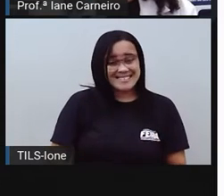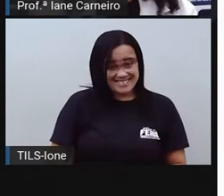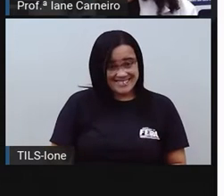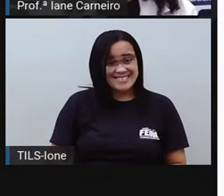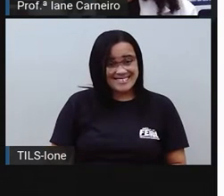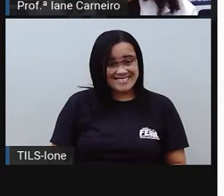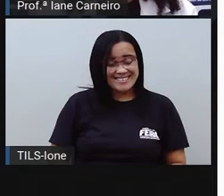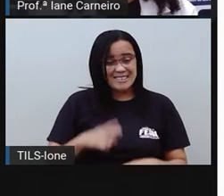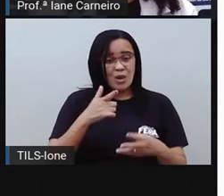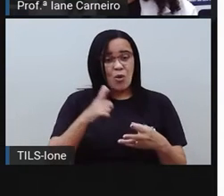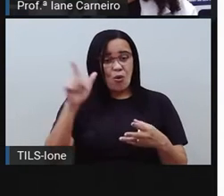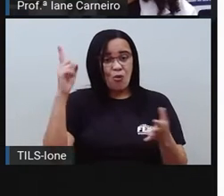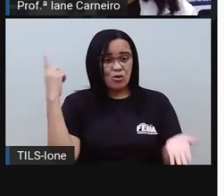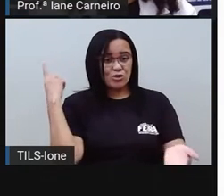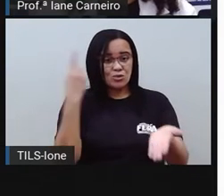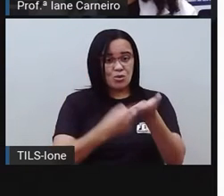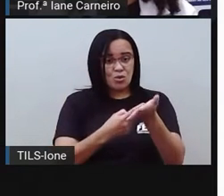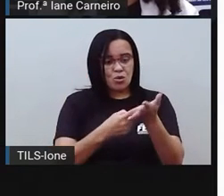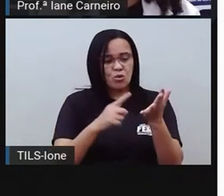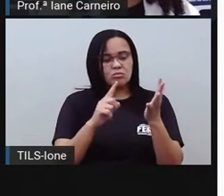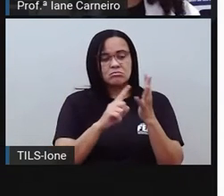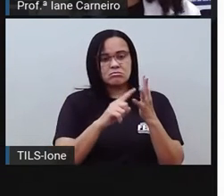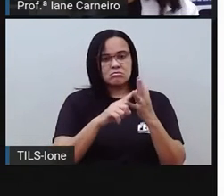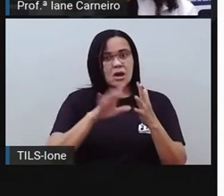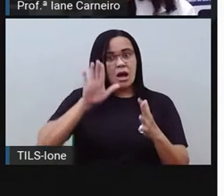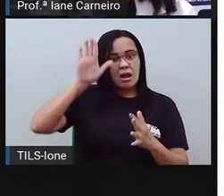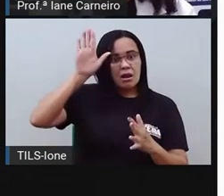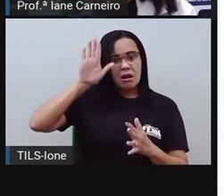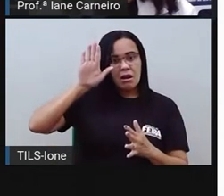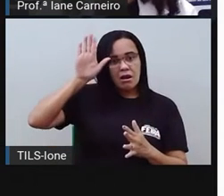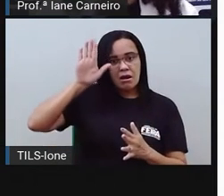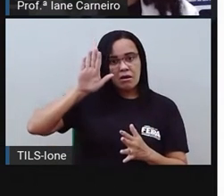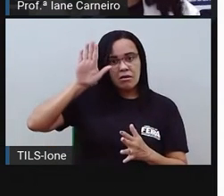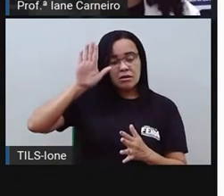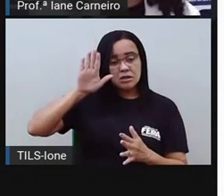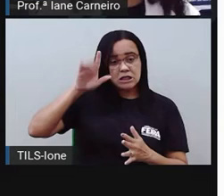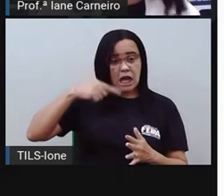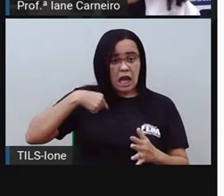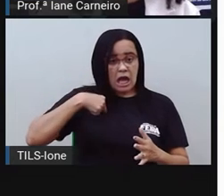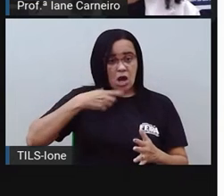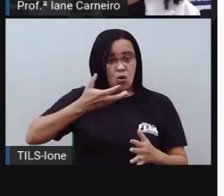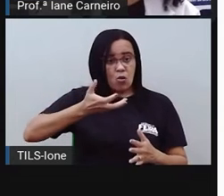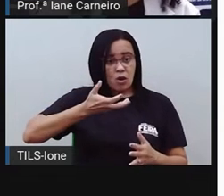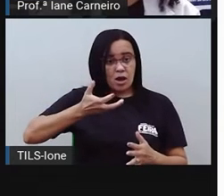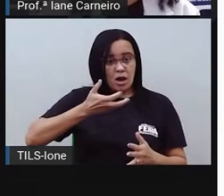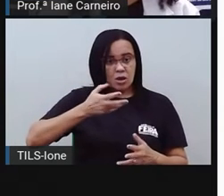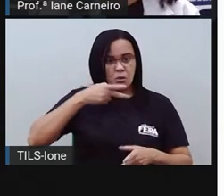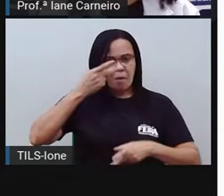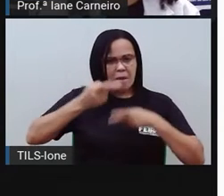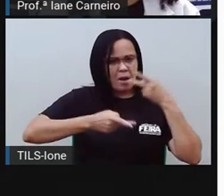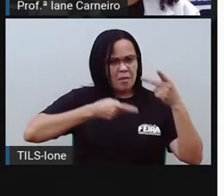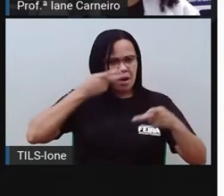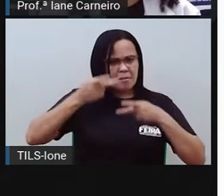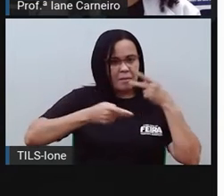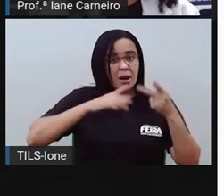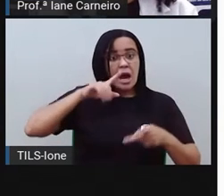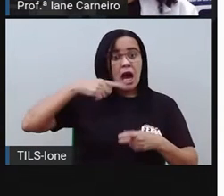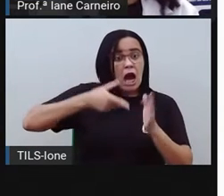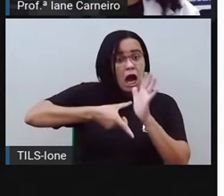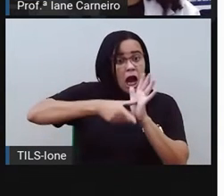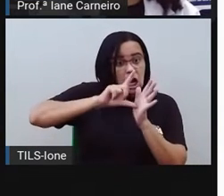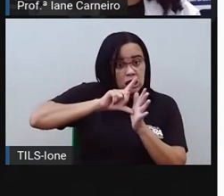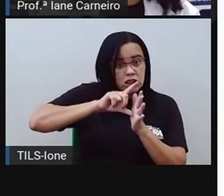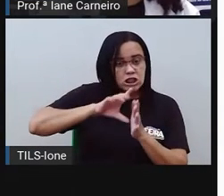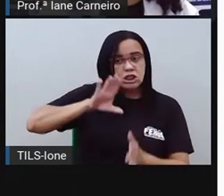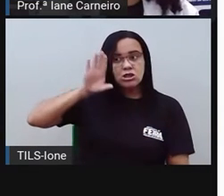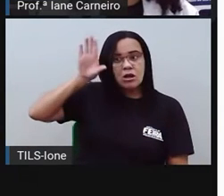combinado, ó, eu posso levantar a mão quando quero falar. Esse daqui também, toda a Pró ama esse